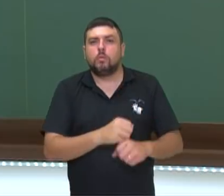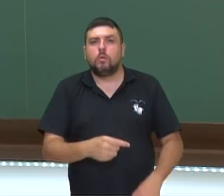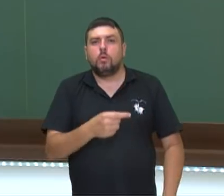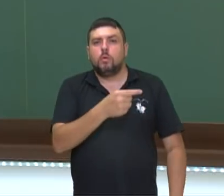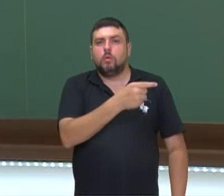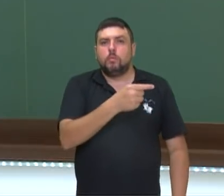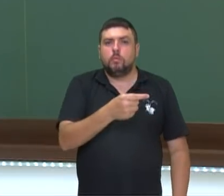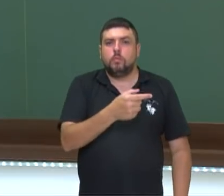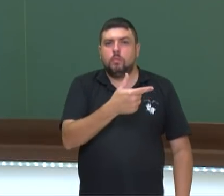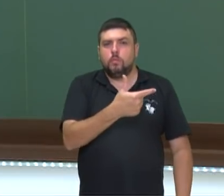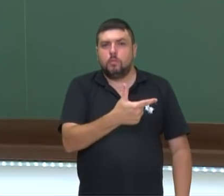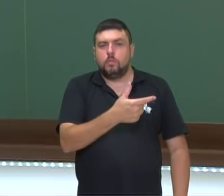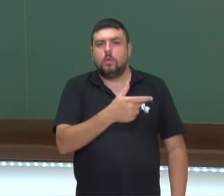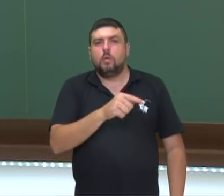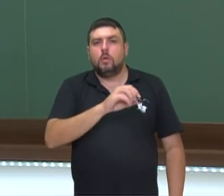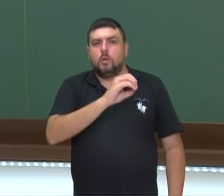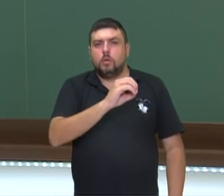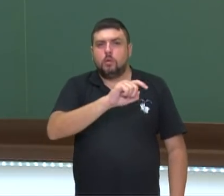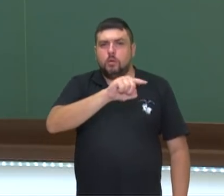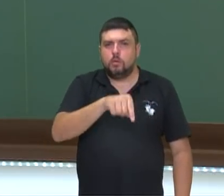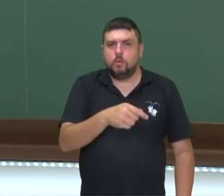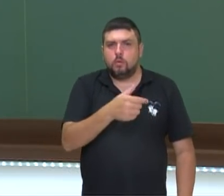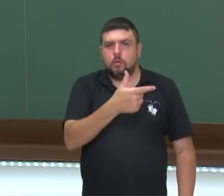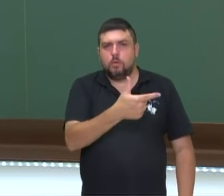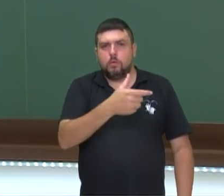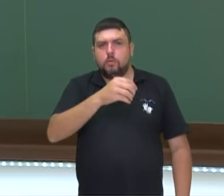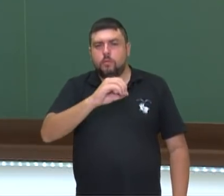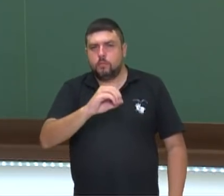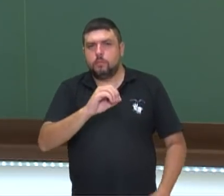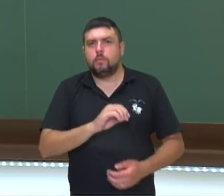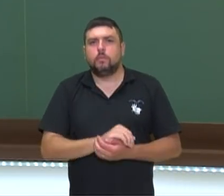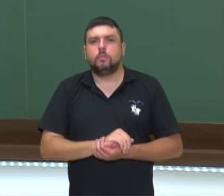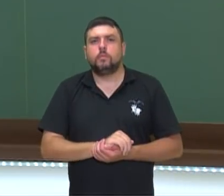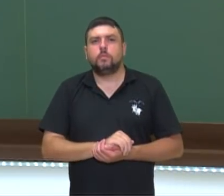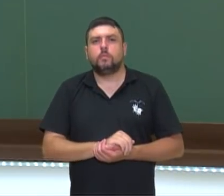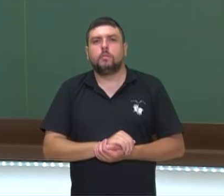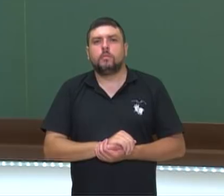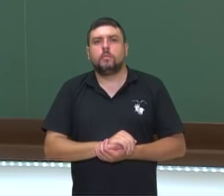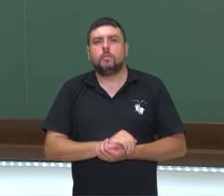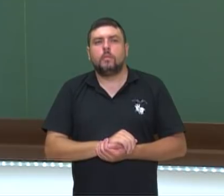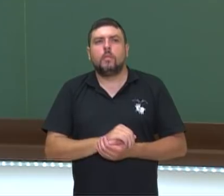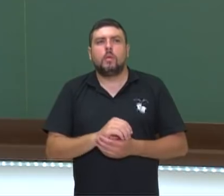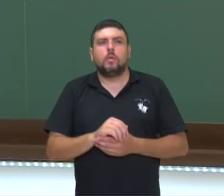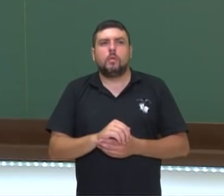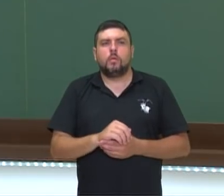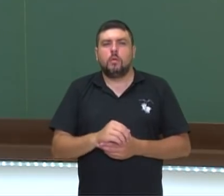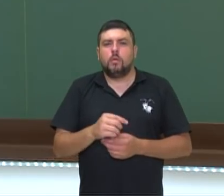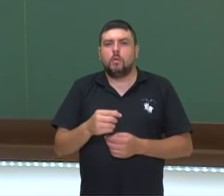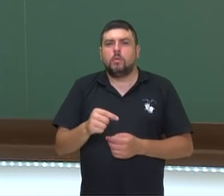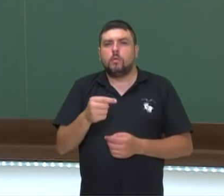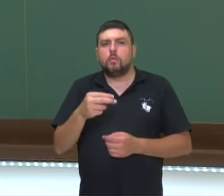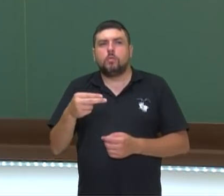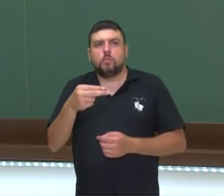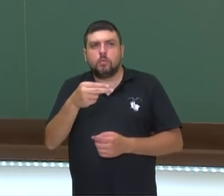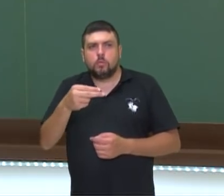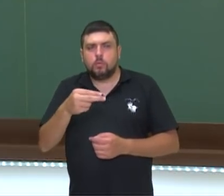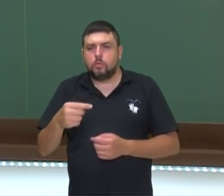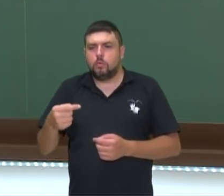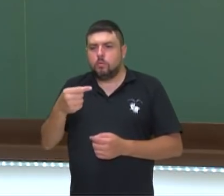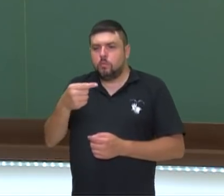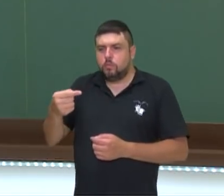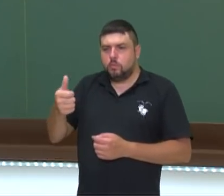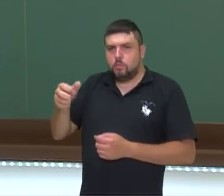de x, já que o 0,80, né, 80 centésimos, era maior. 10 menos 15 ficou